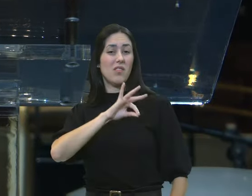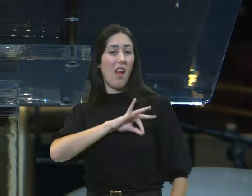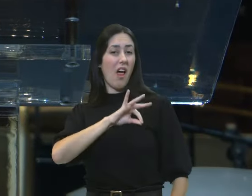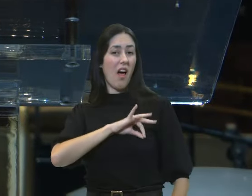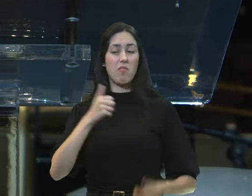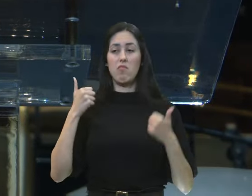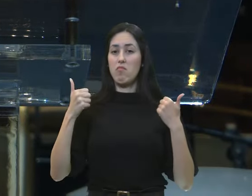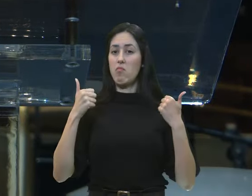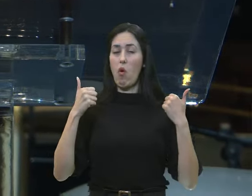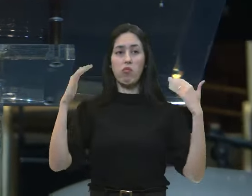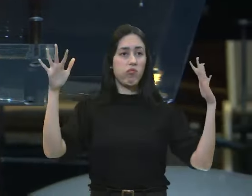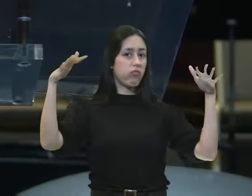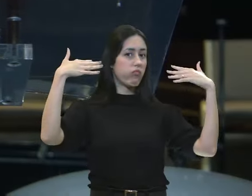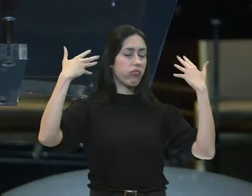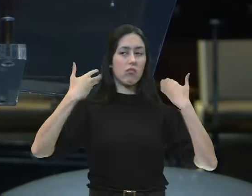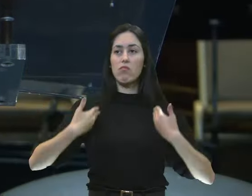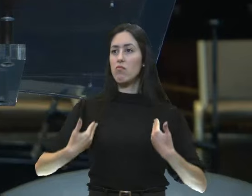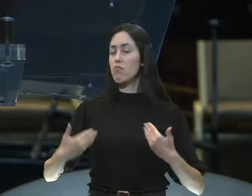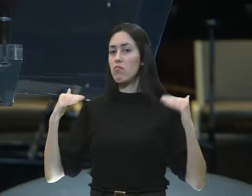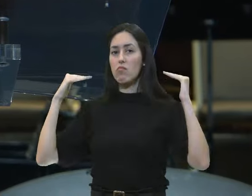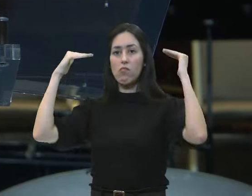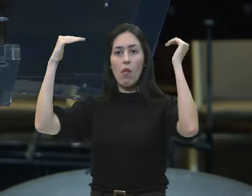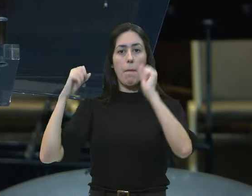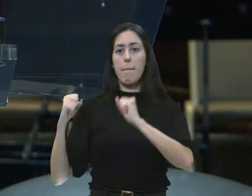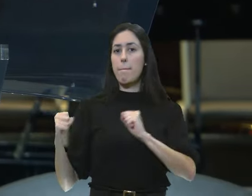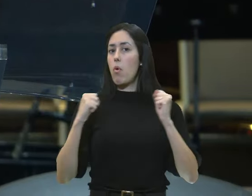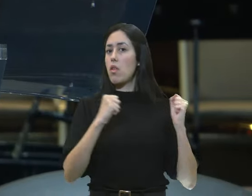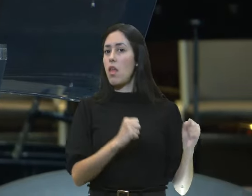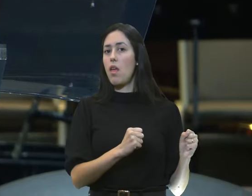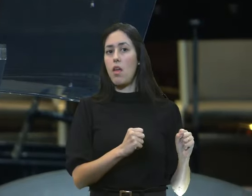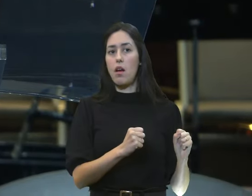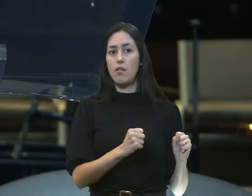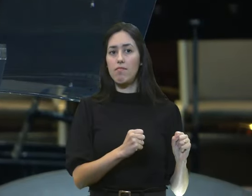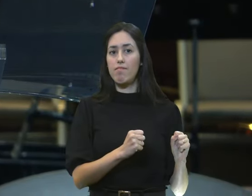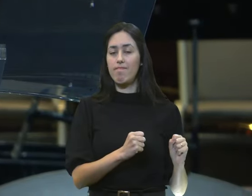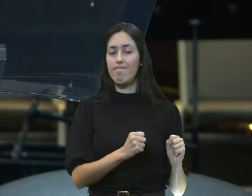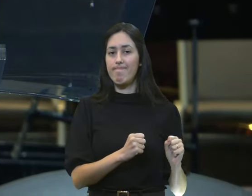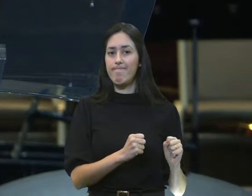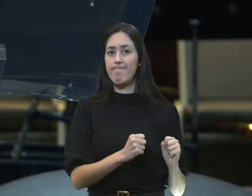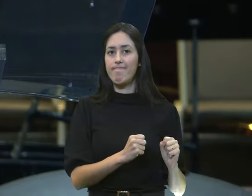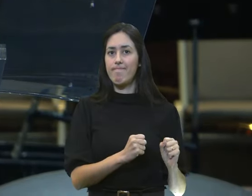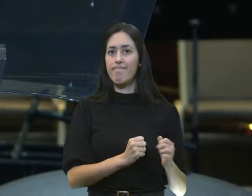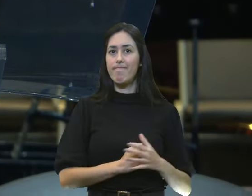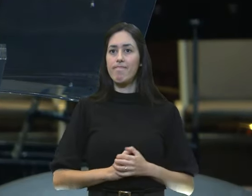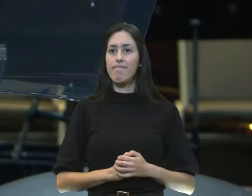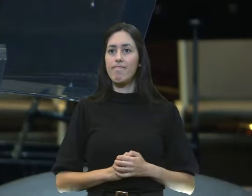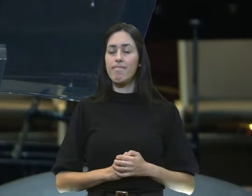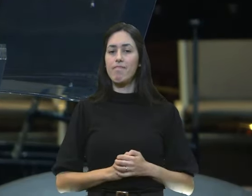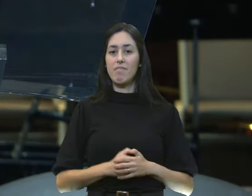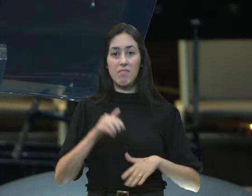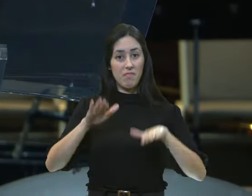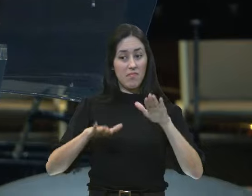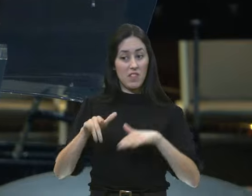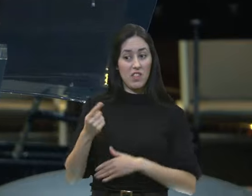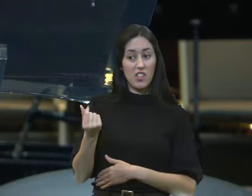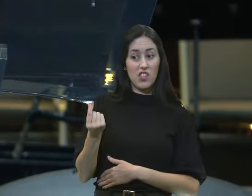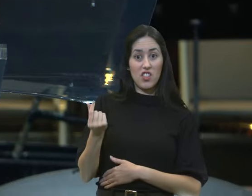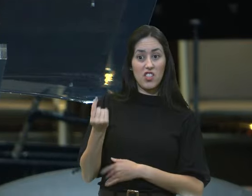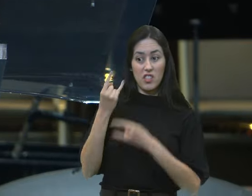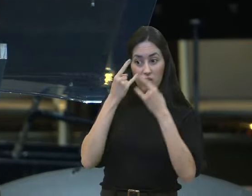Status? Poder? Talvez o dinheiro?